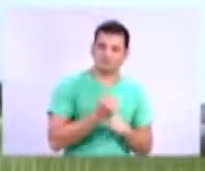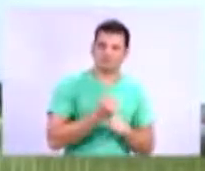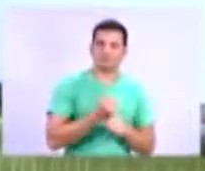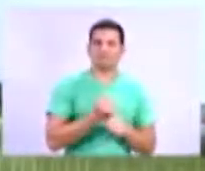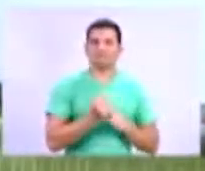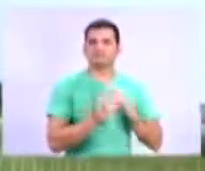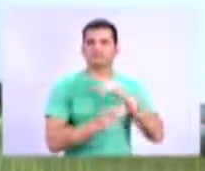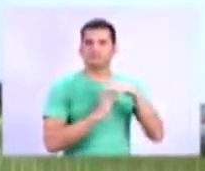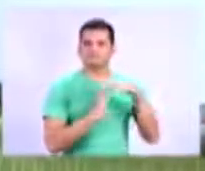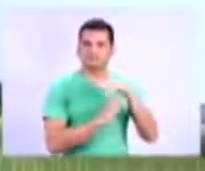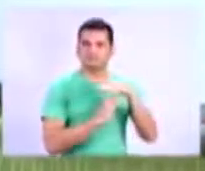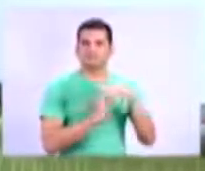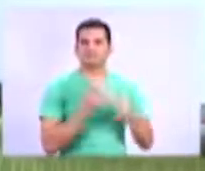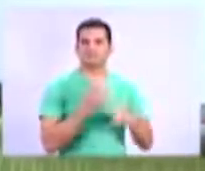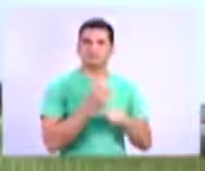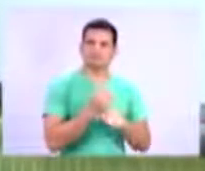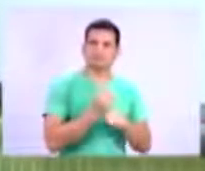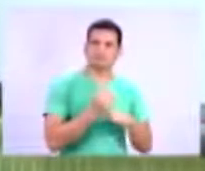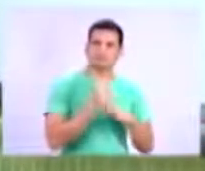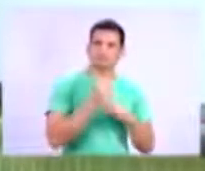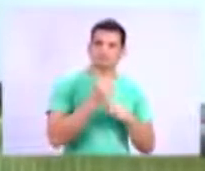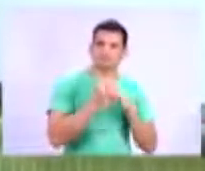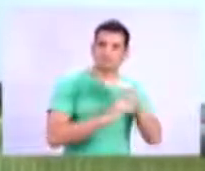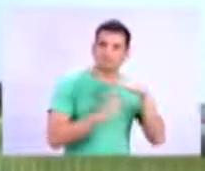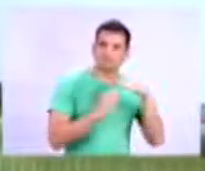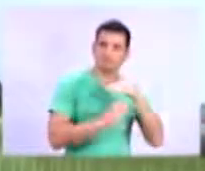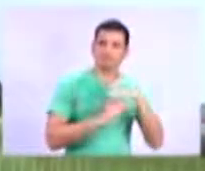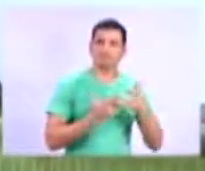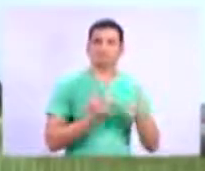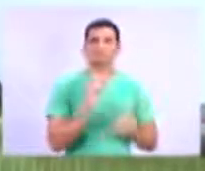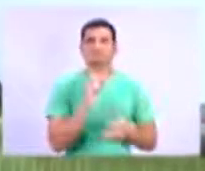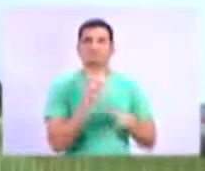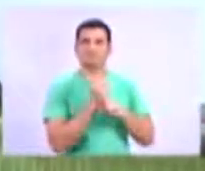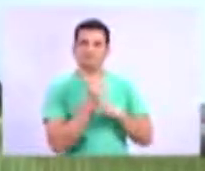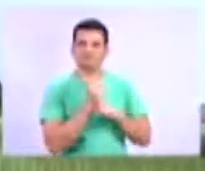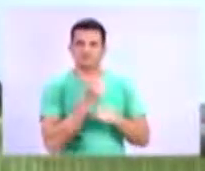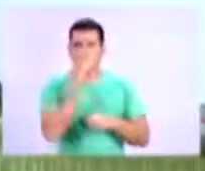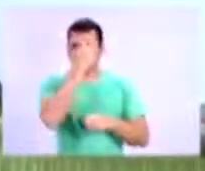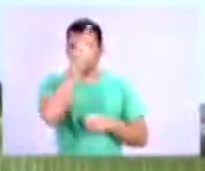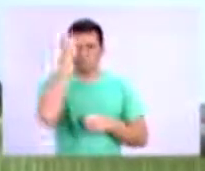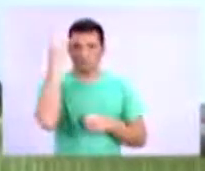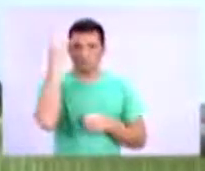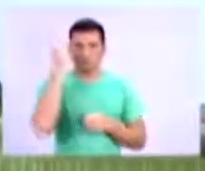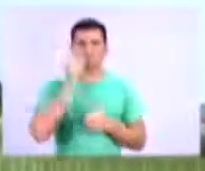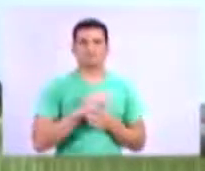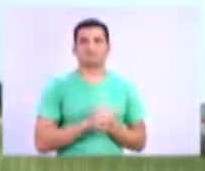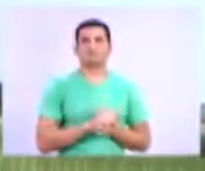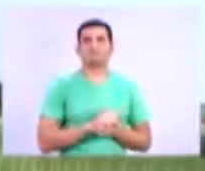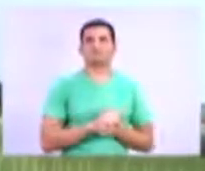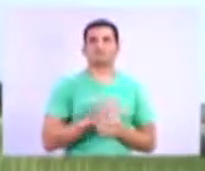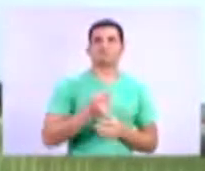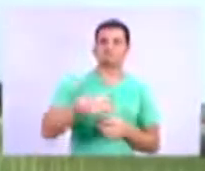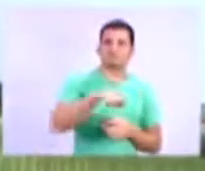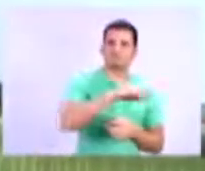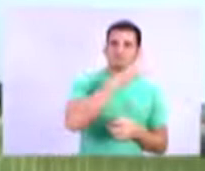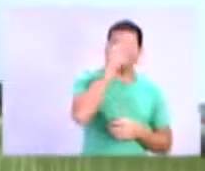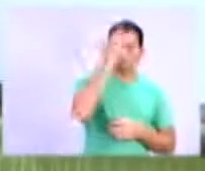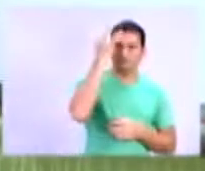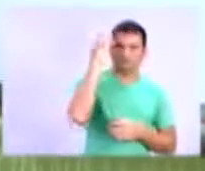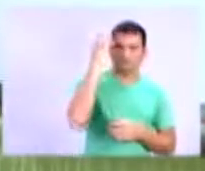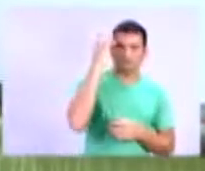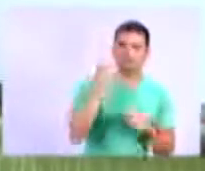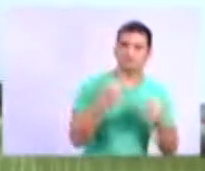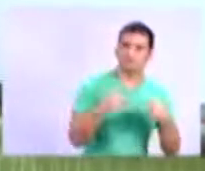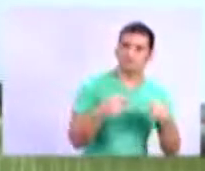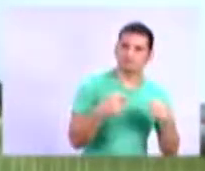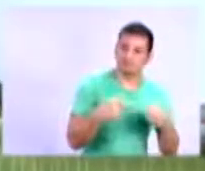Quando nós administramos uma empresa, nós estamos administrando pessoas. Então, essas pessoas necessitam